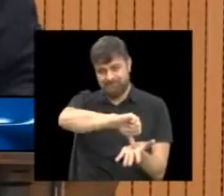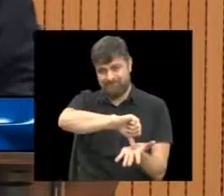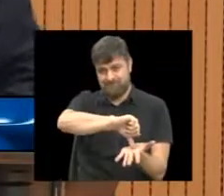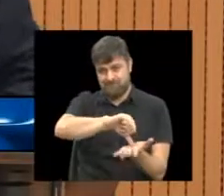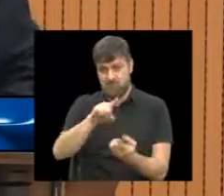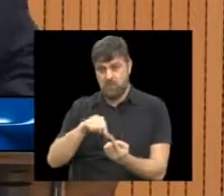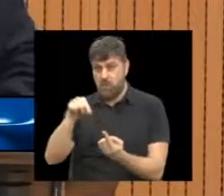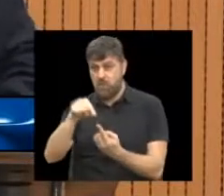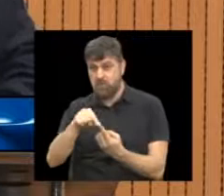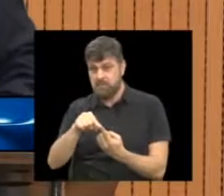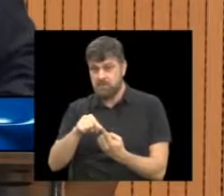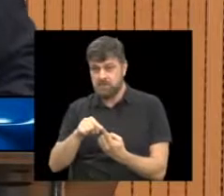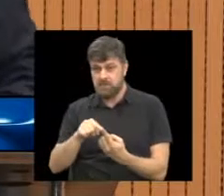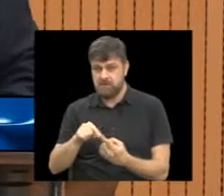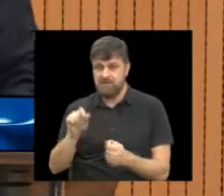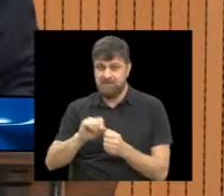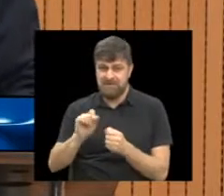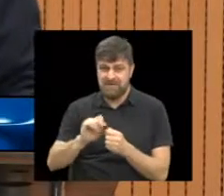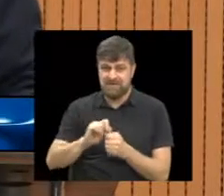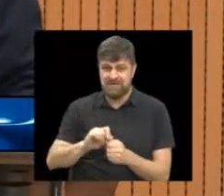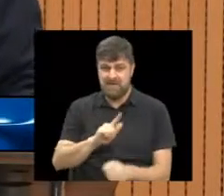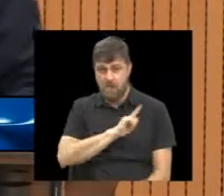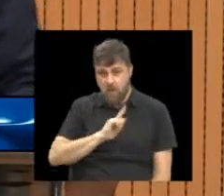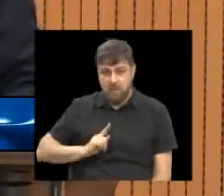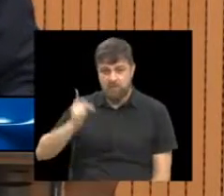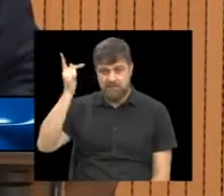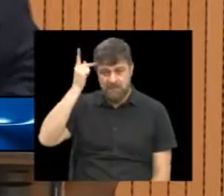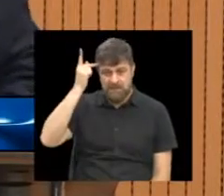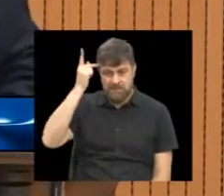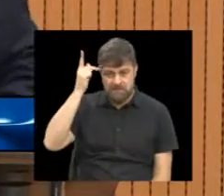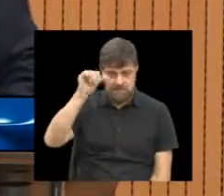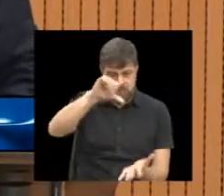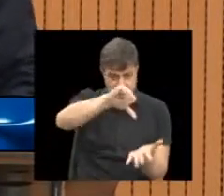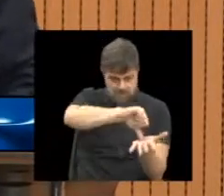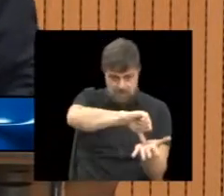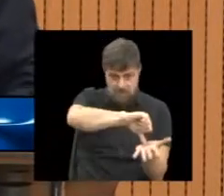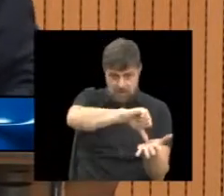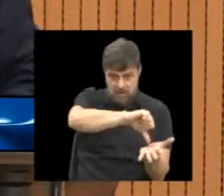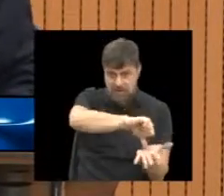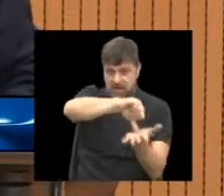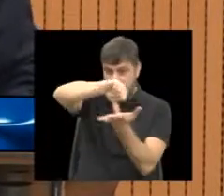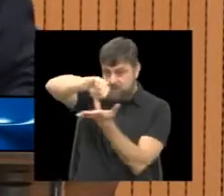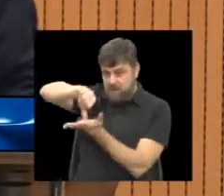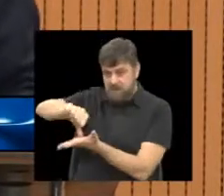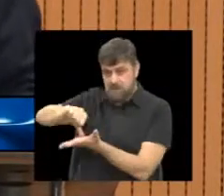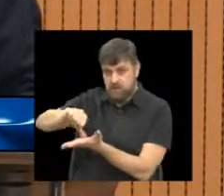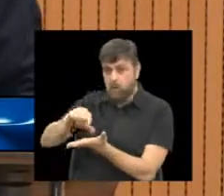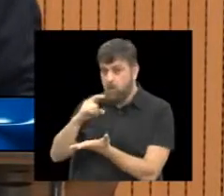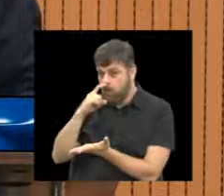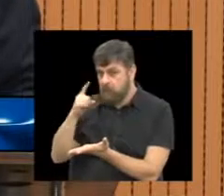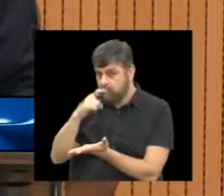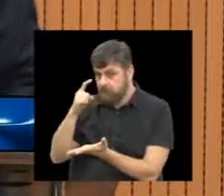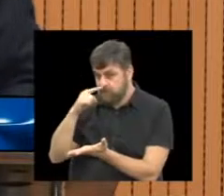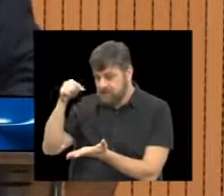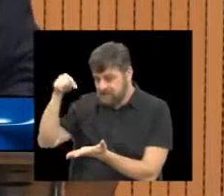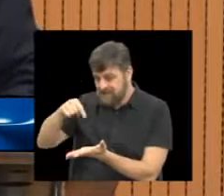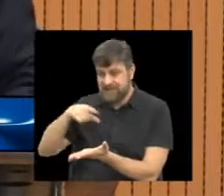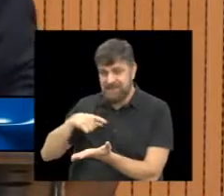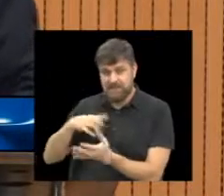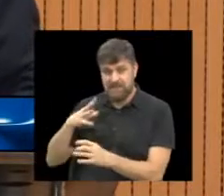é forçar o Estado a levar uma unidade para a região do Ouro Verde, onde fica mais